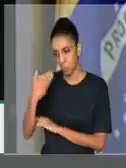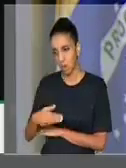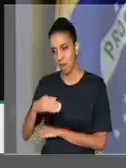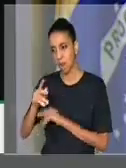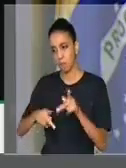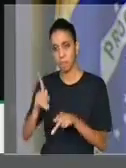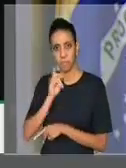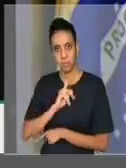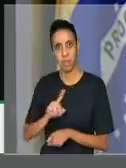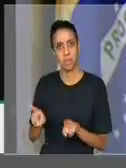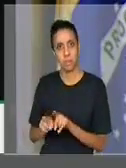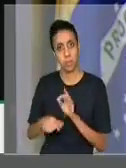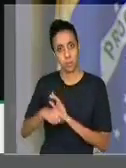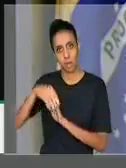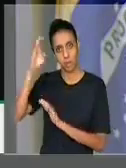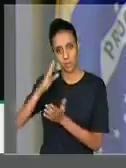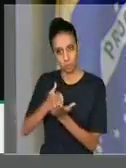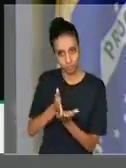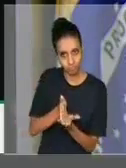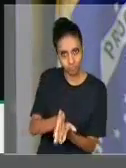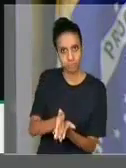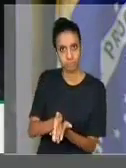e colocar o brasil no rumo certo parabéns em nome do partido verde